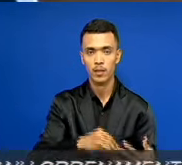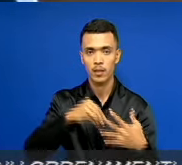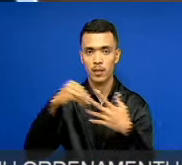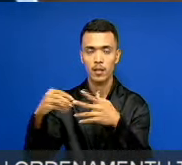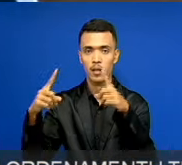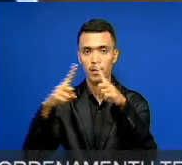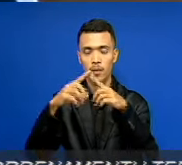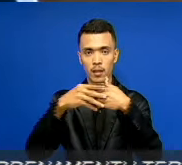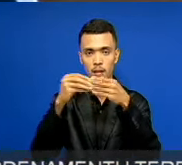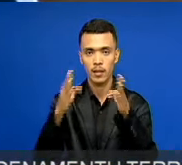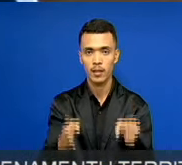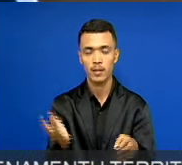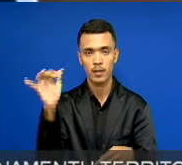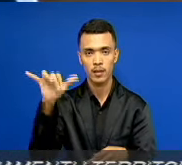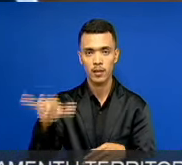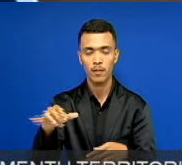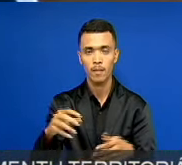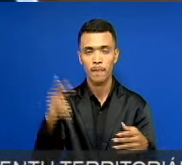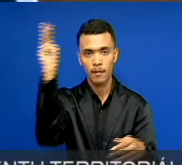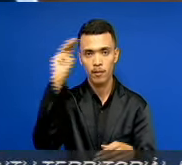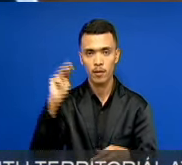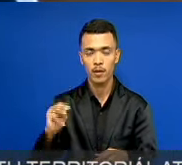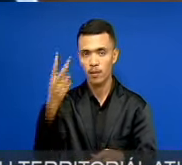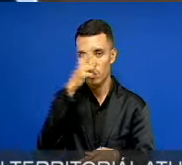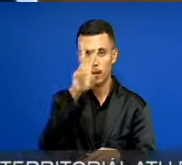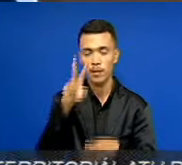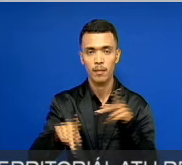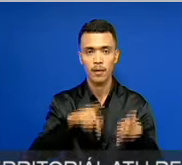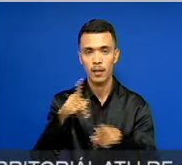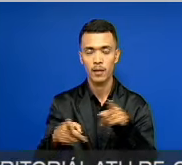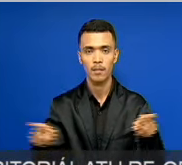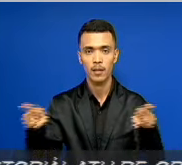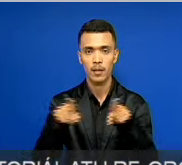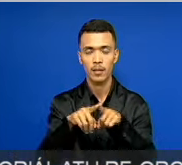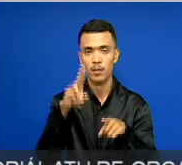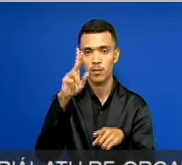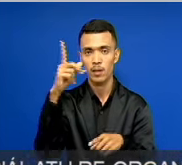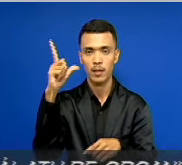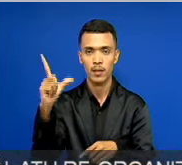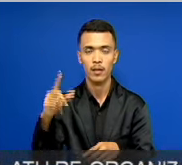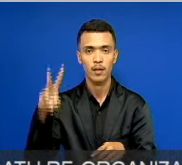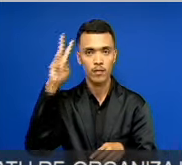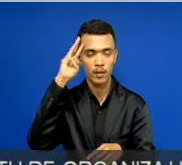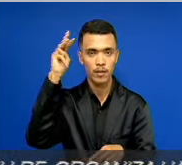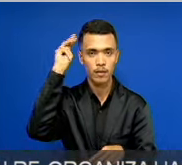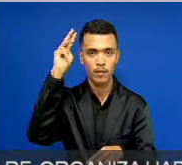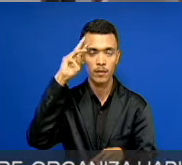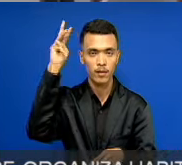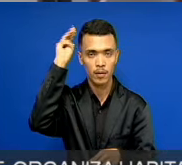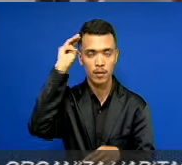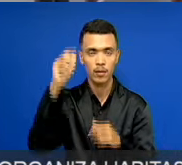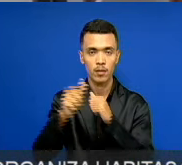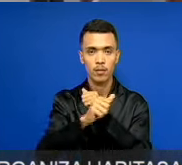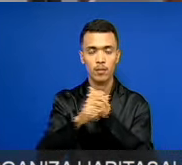medio ho alto ida sira uma modelo ida re ba populasan sira mas kar UKL. Vice-ministro, assunto parlamentar, afirma uma habitação